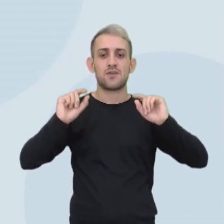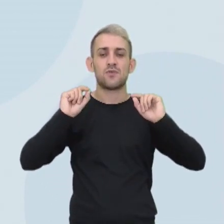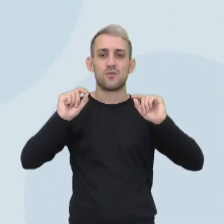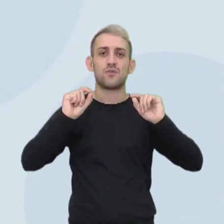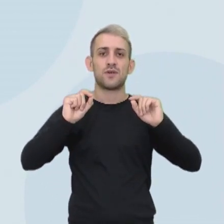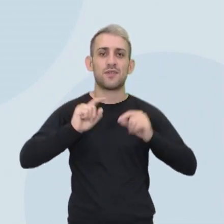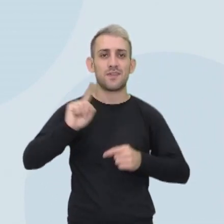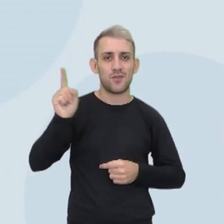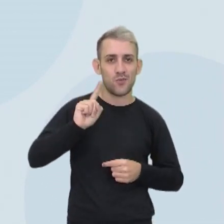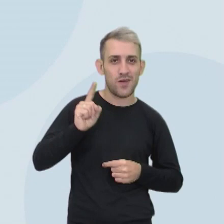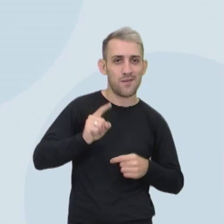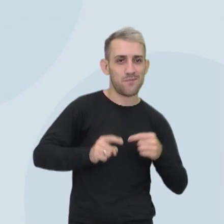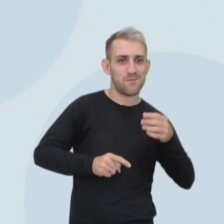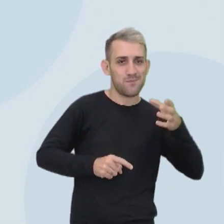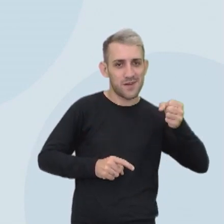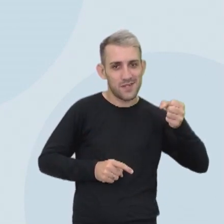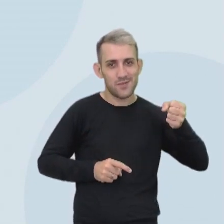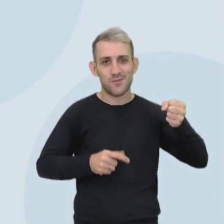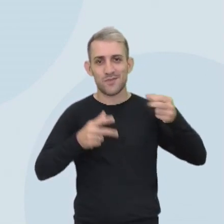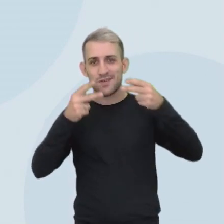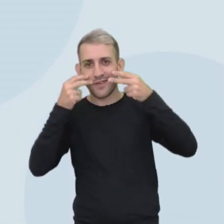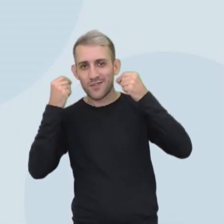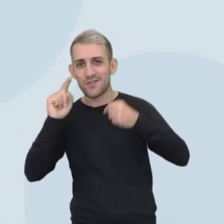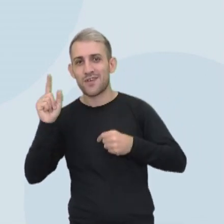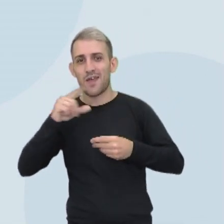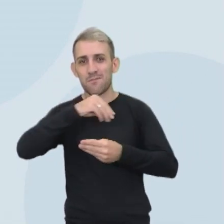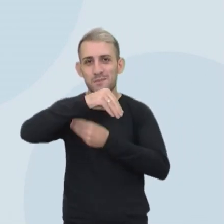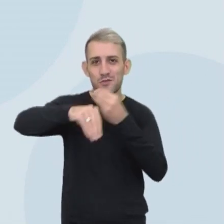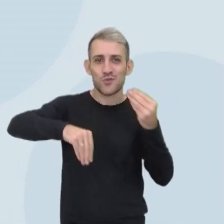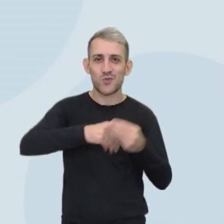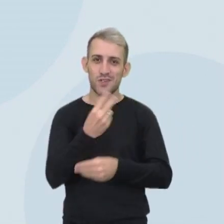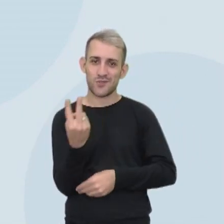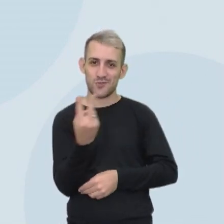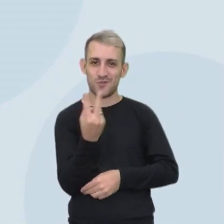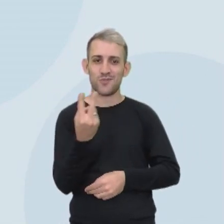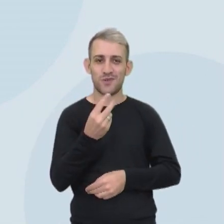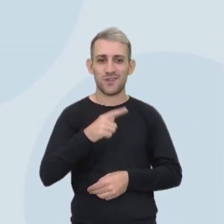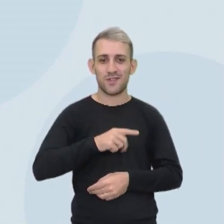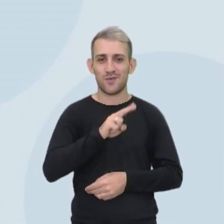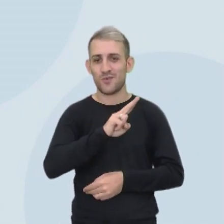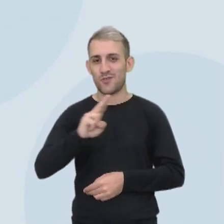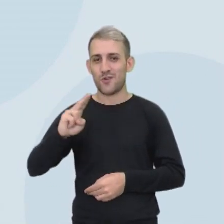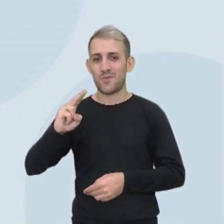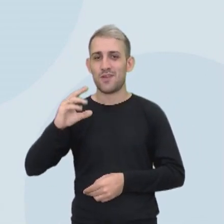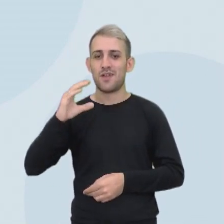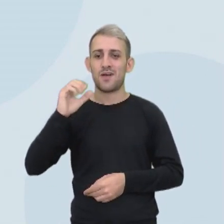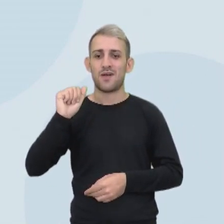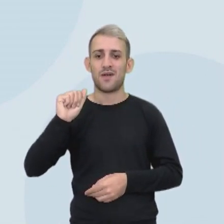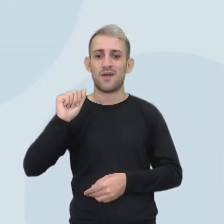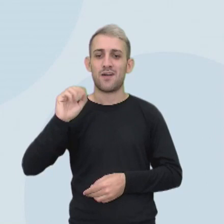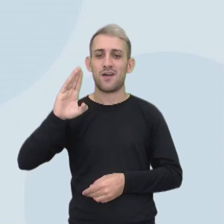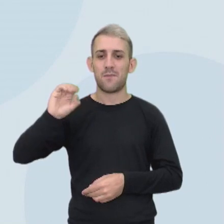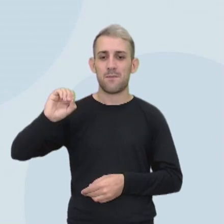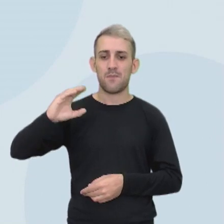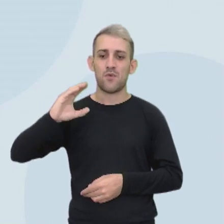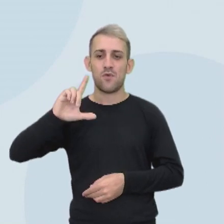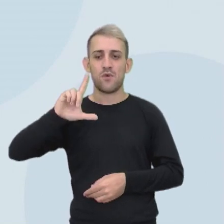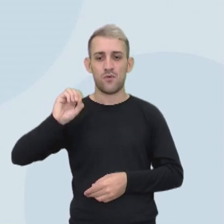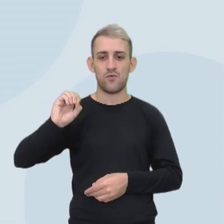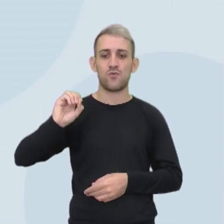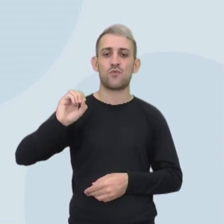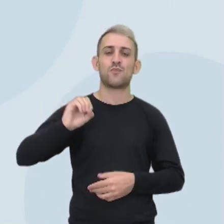ele não vai ser nem branco, nem indígena, e vai ser uma mistura dos dois, que ficou aí conhecido, chamado de caboclo,